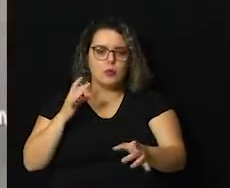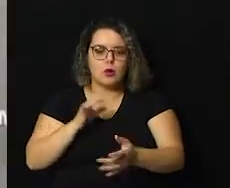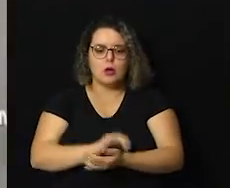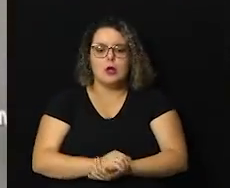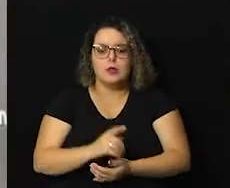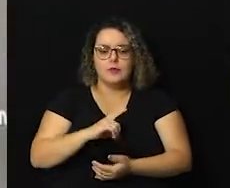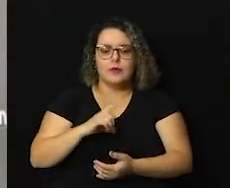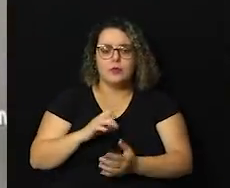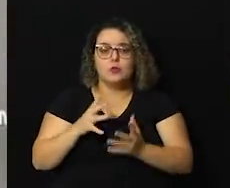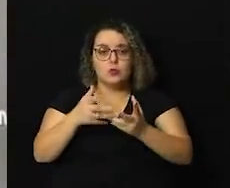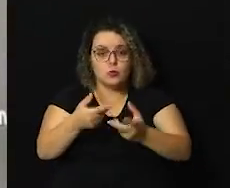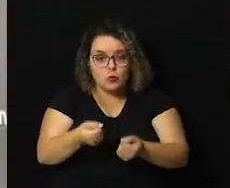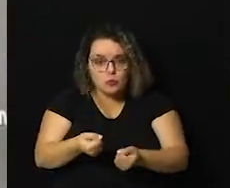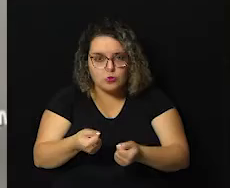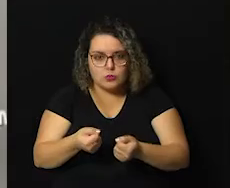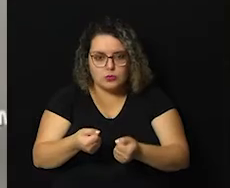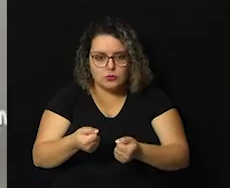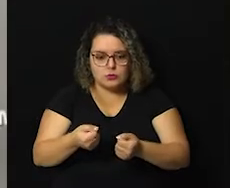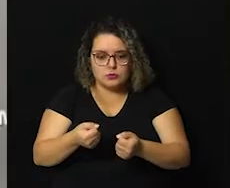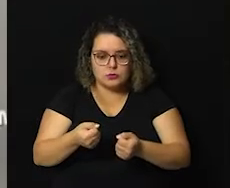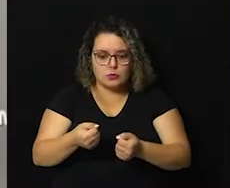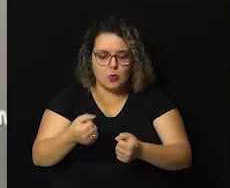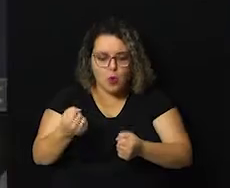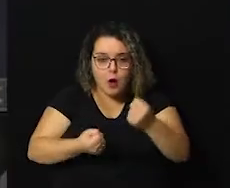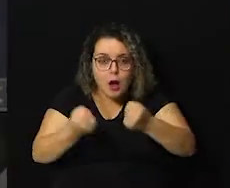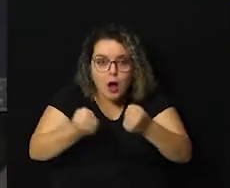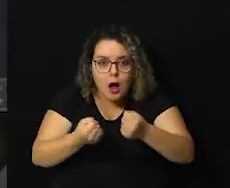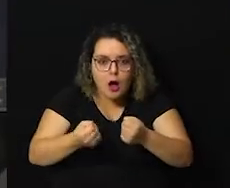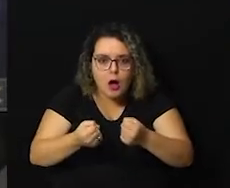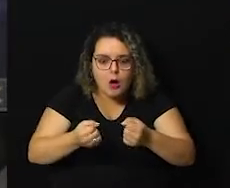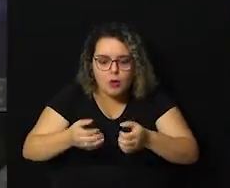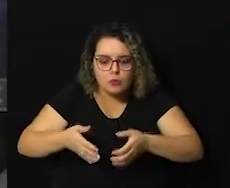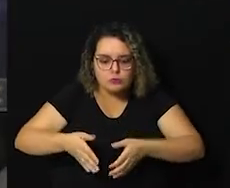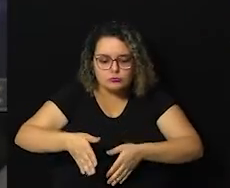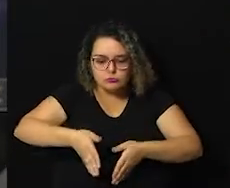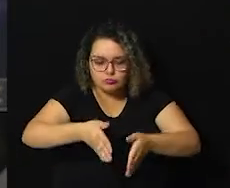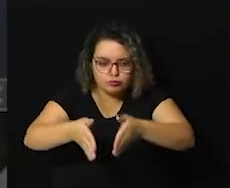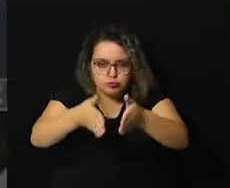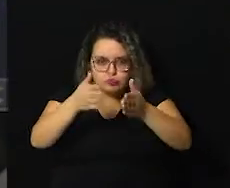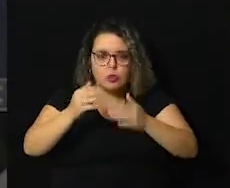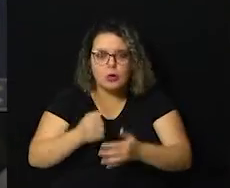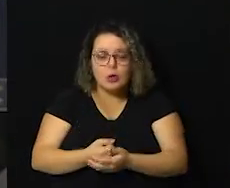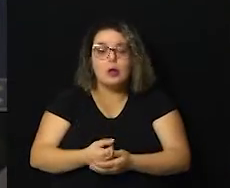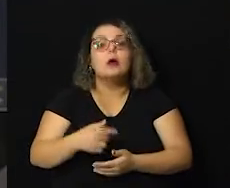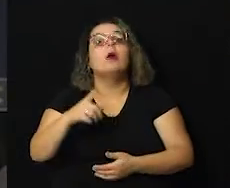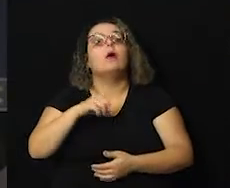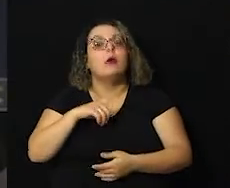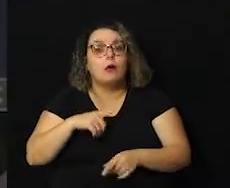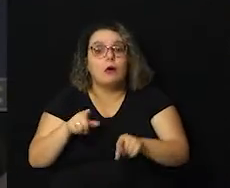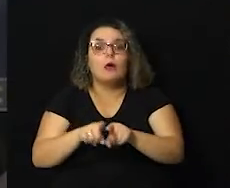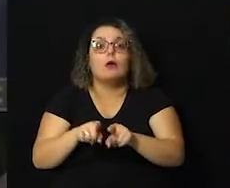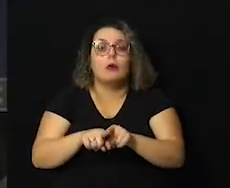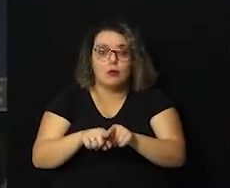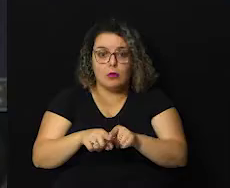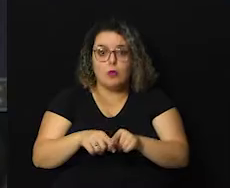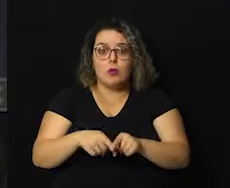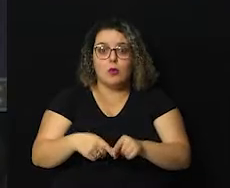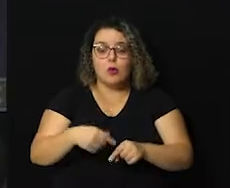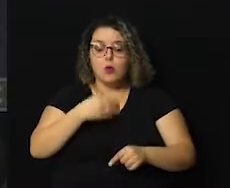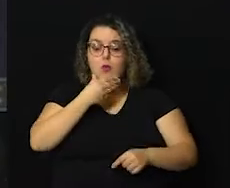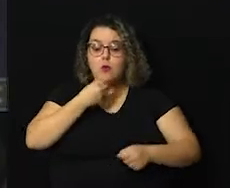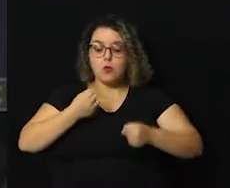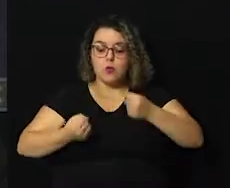mesmas é escuderias que tem carros correndo na pista agora também tem um piloto